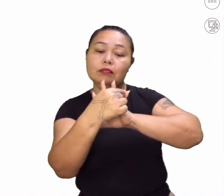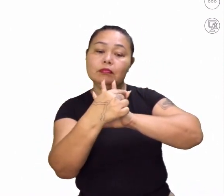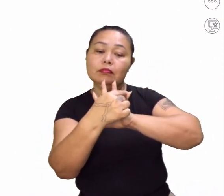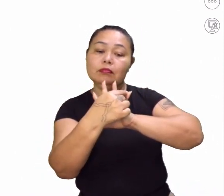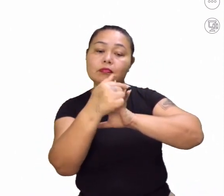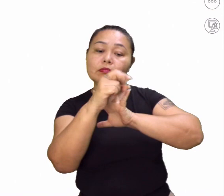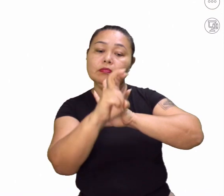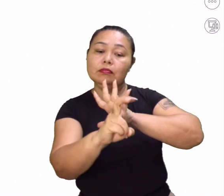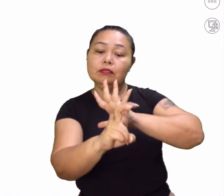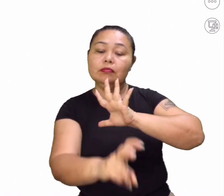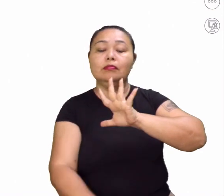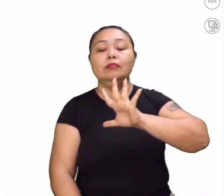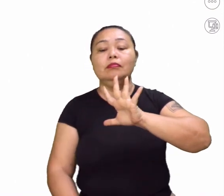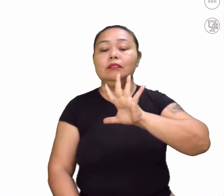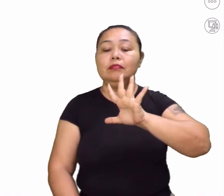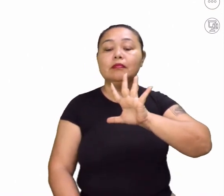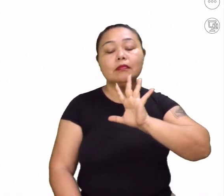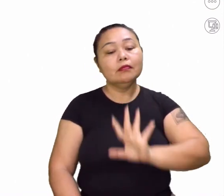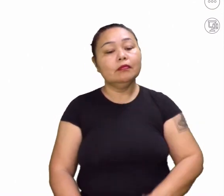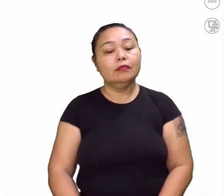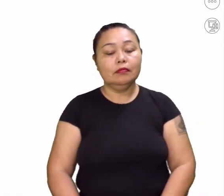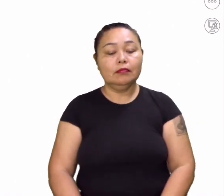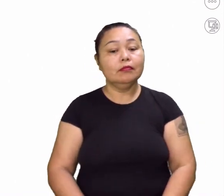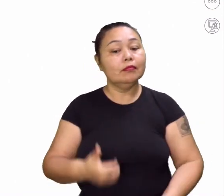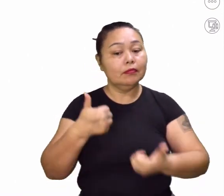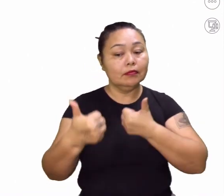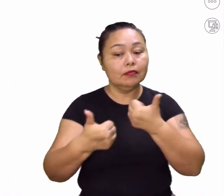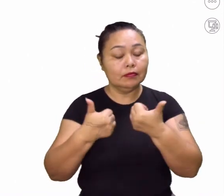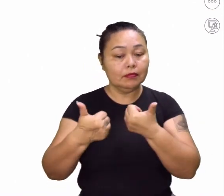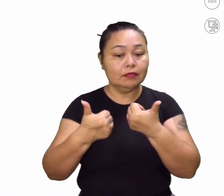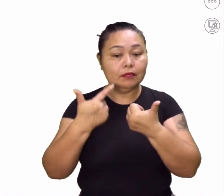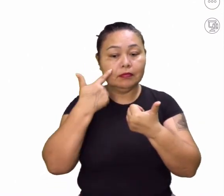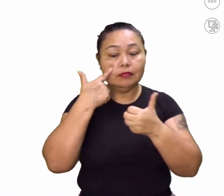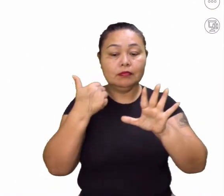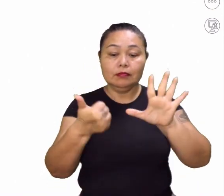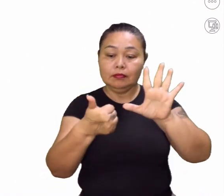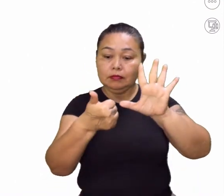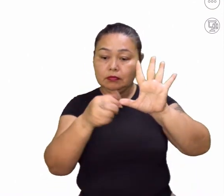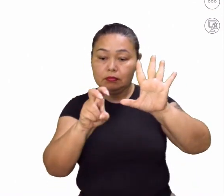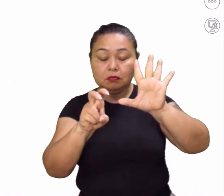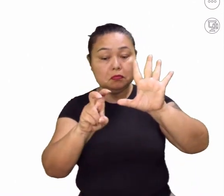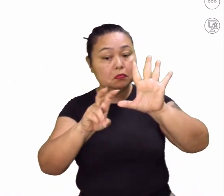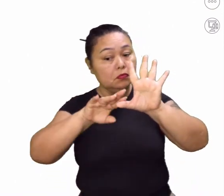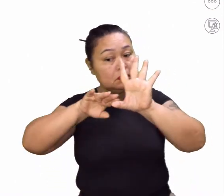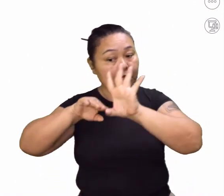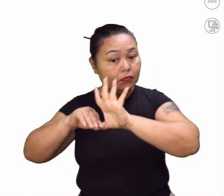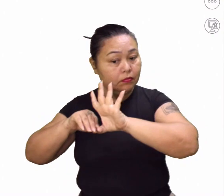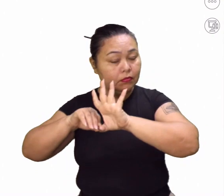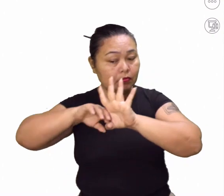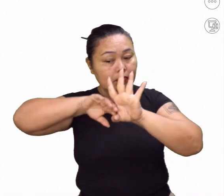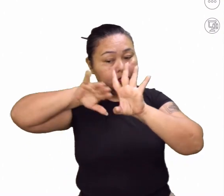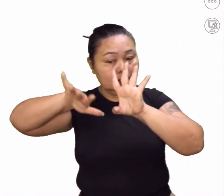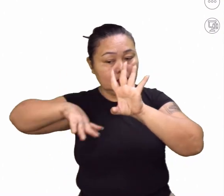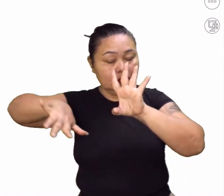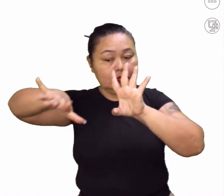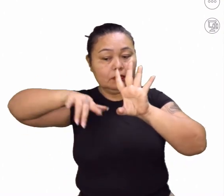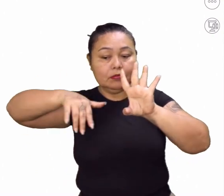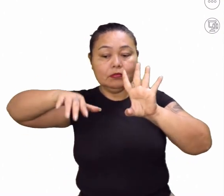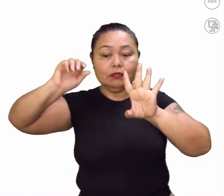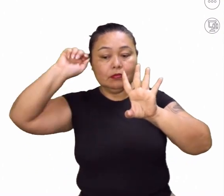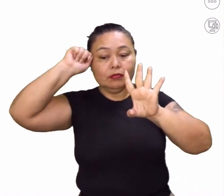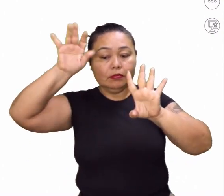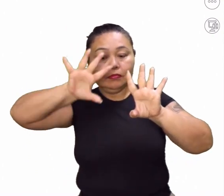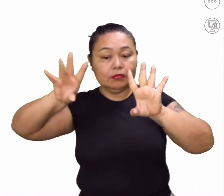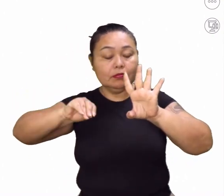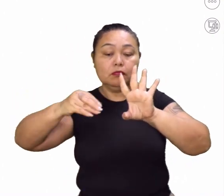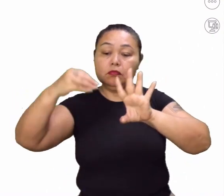60 e 75. Beleza? 15 não faz parte do território do Brasil, está lá para o Atlântico, né? Lá para a África, já não está